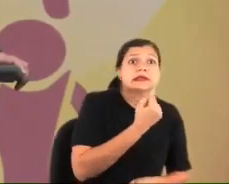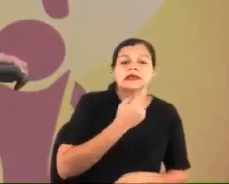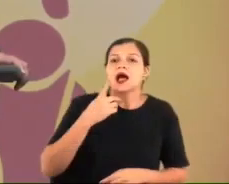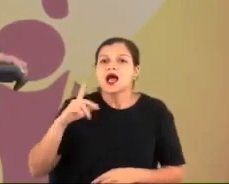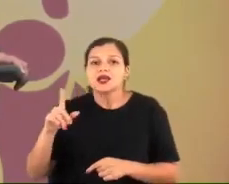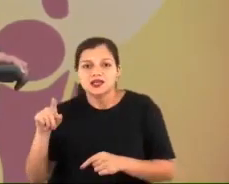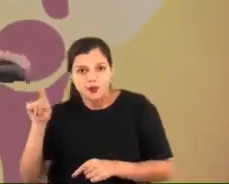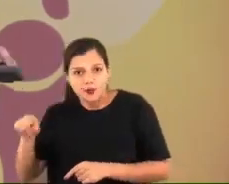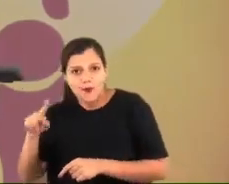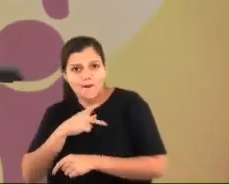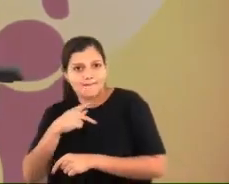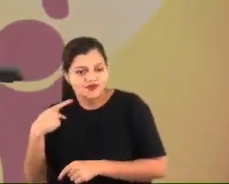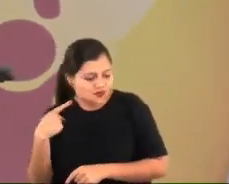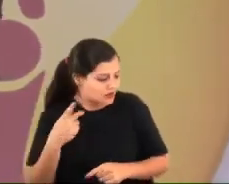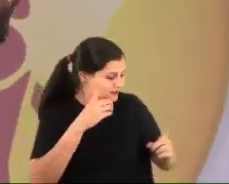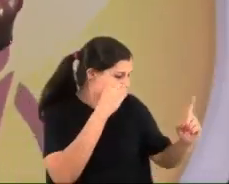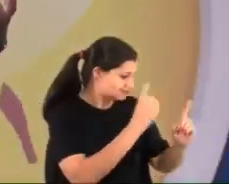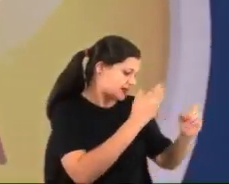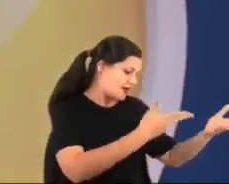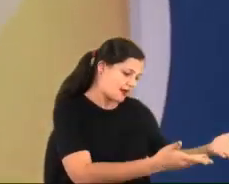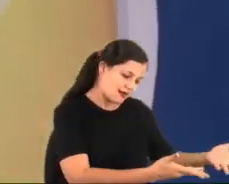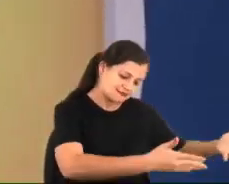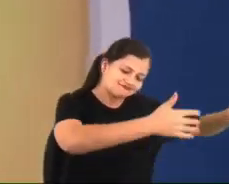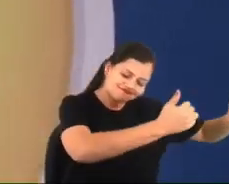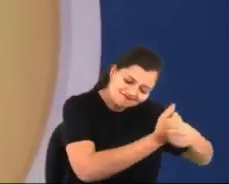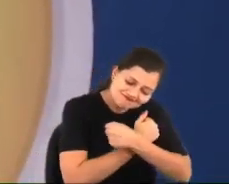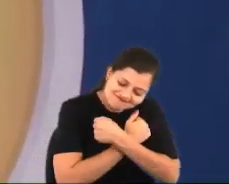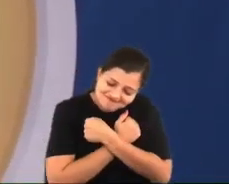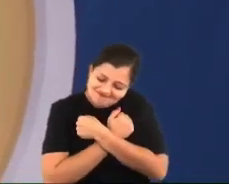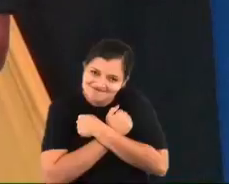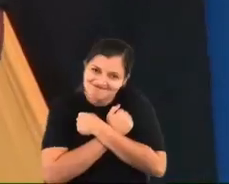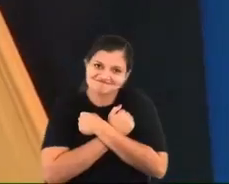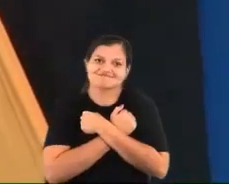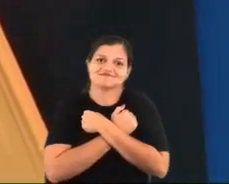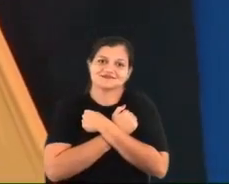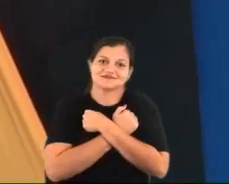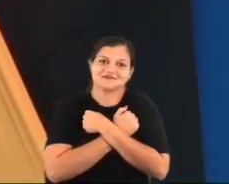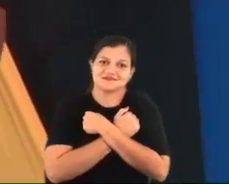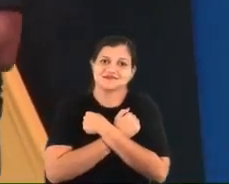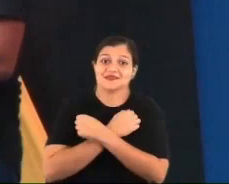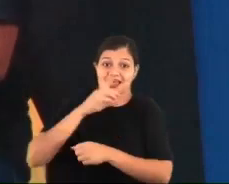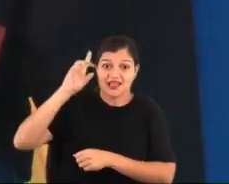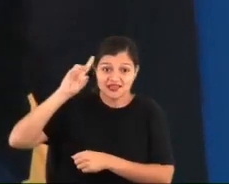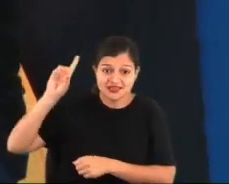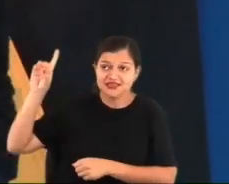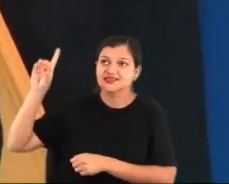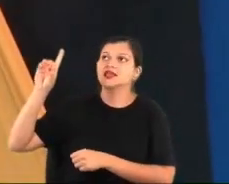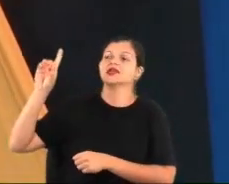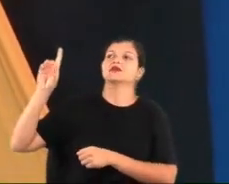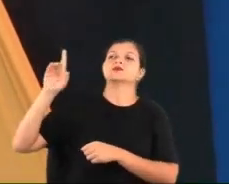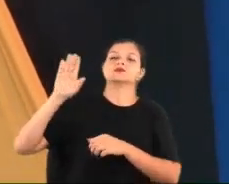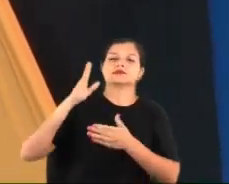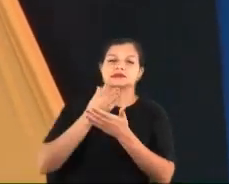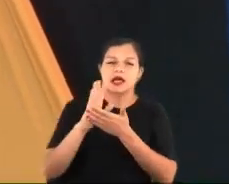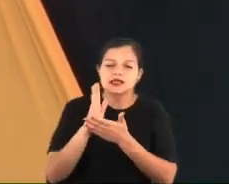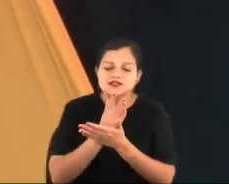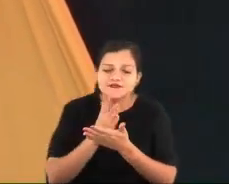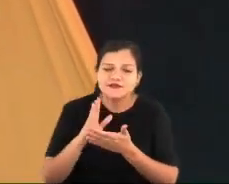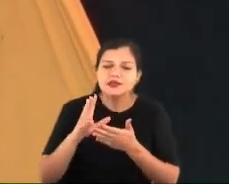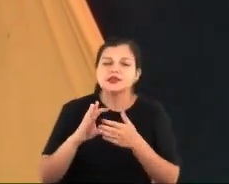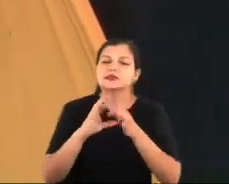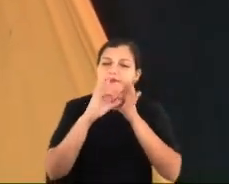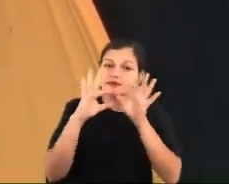nós. Apesar de às vezes ele permitir o deserto, ele quer te colocar num lugar